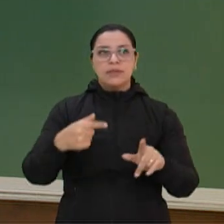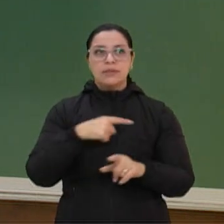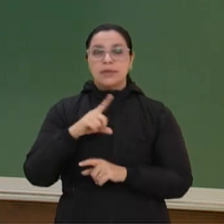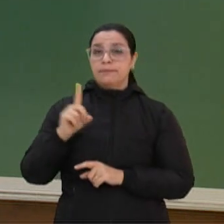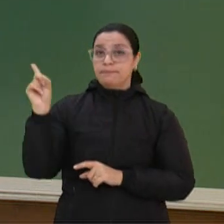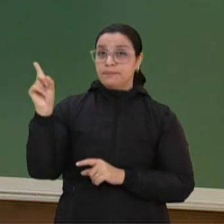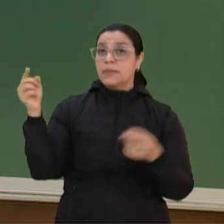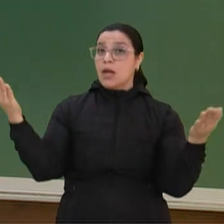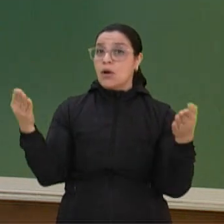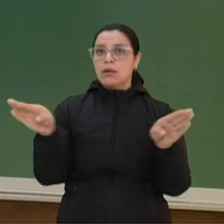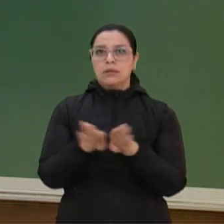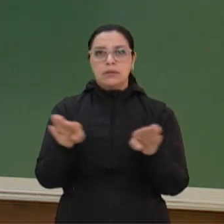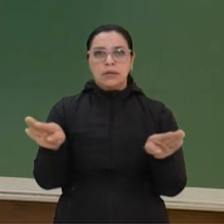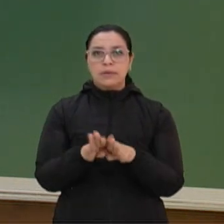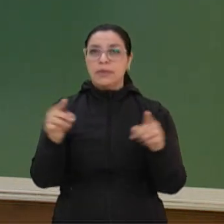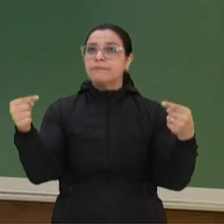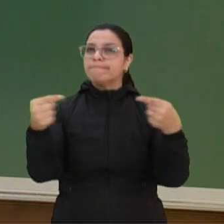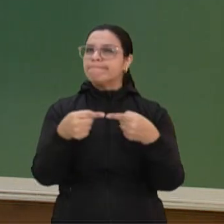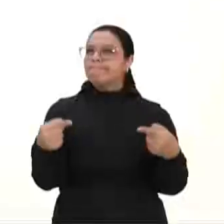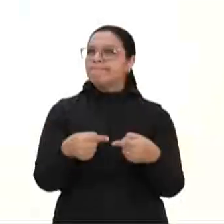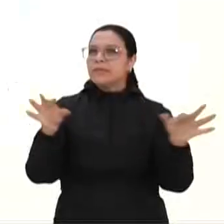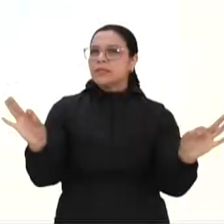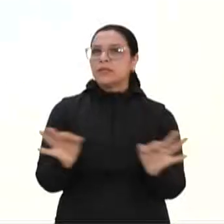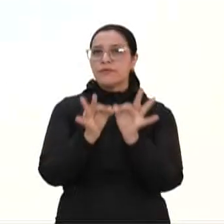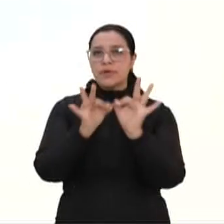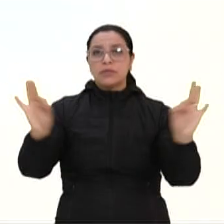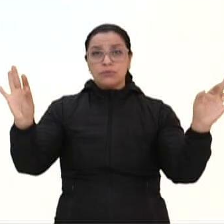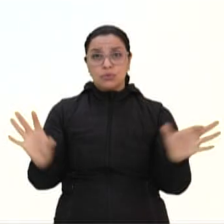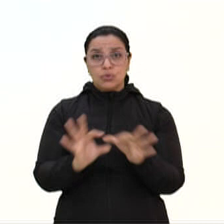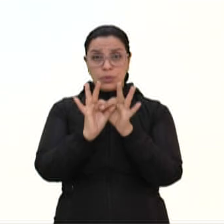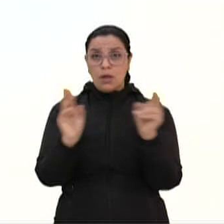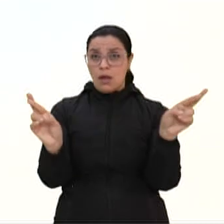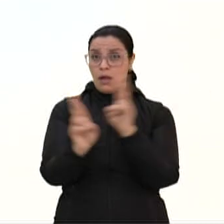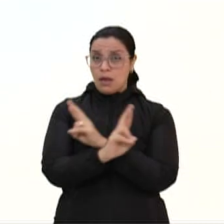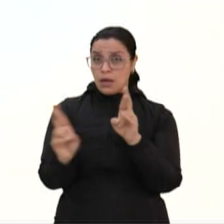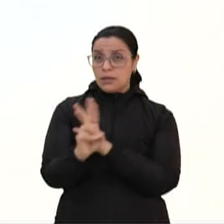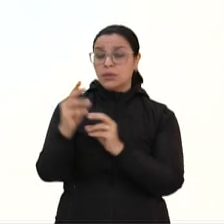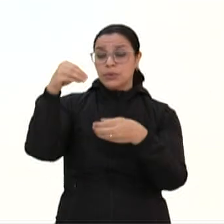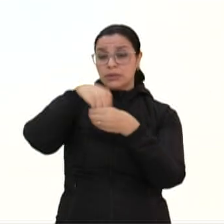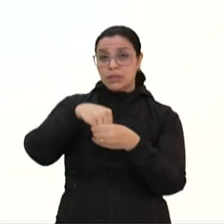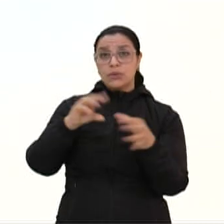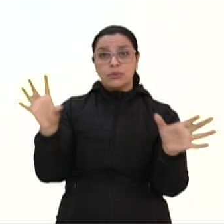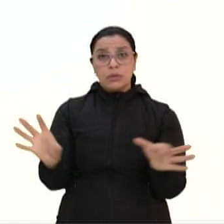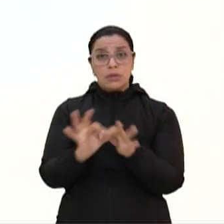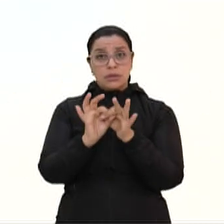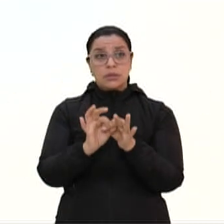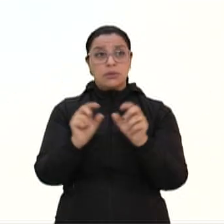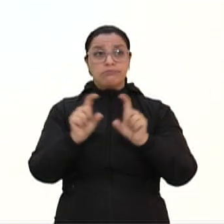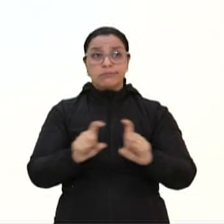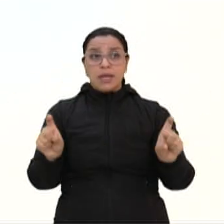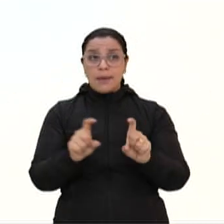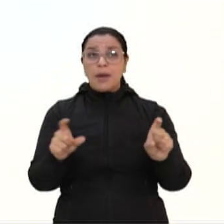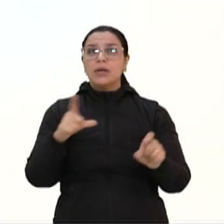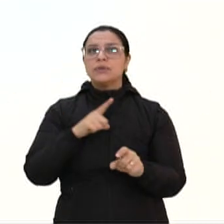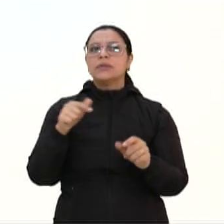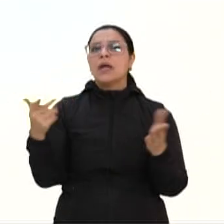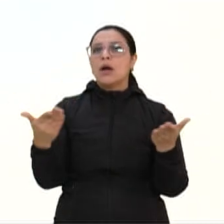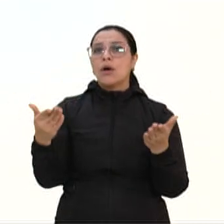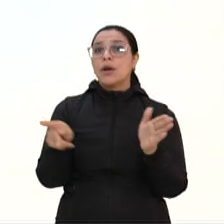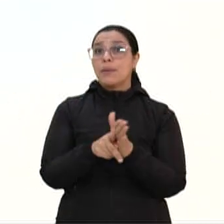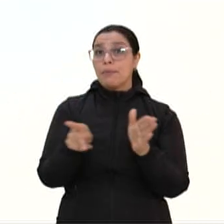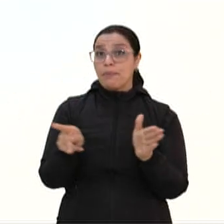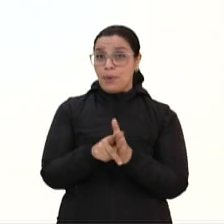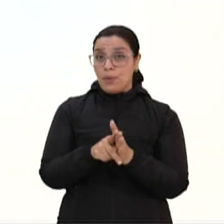De acordo com as orações subordinadas, o tipo de relação que há nas orações abaixo é